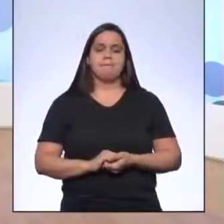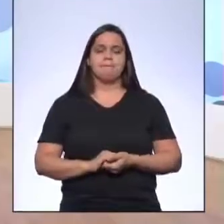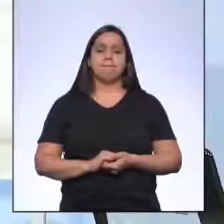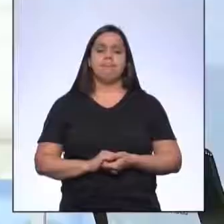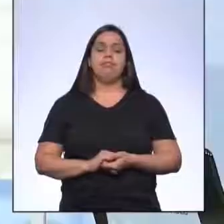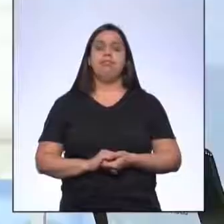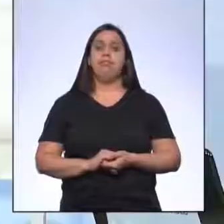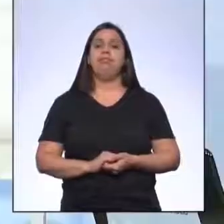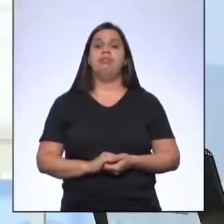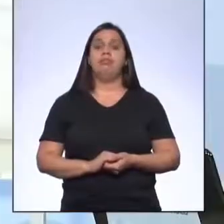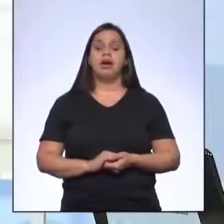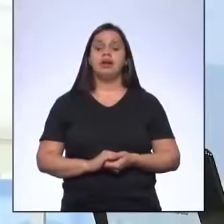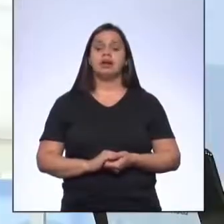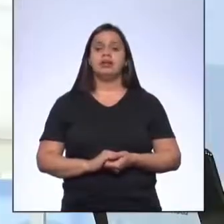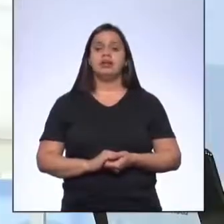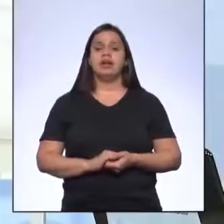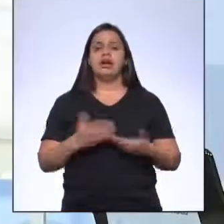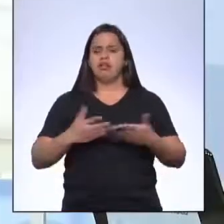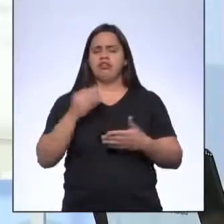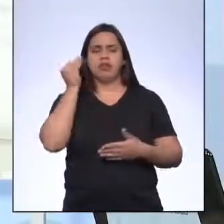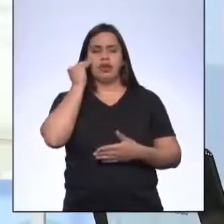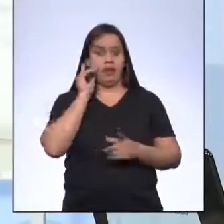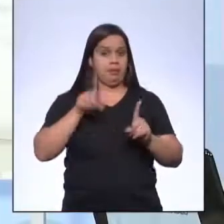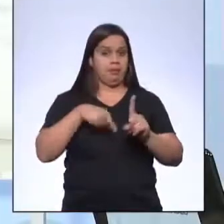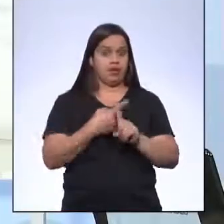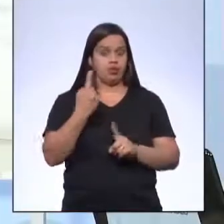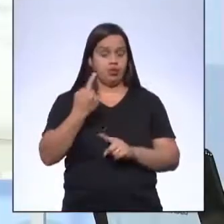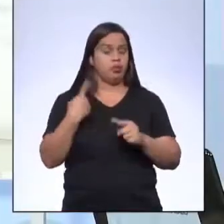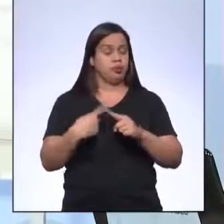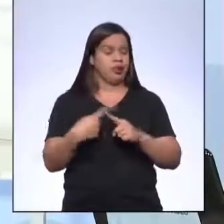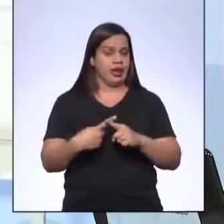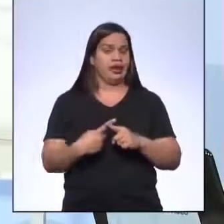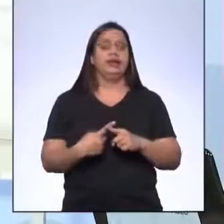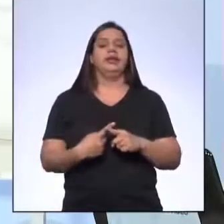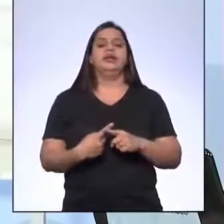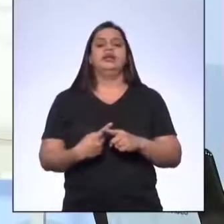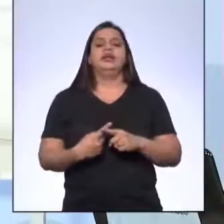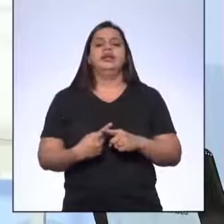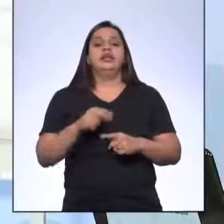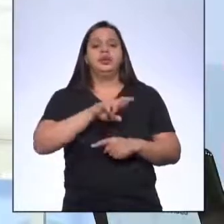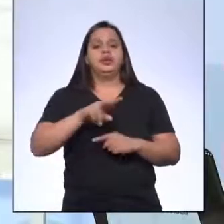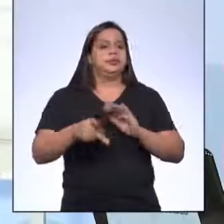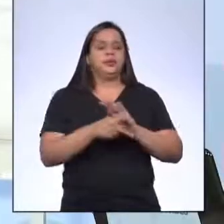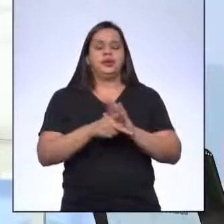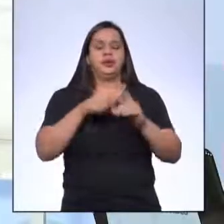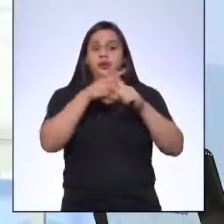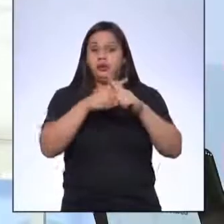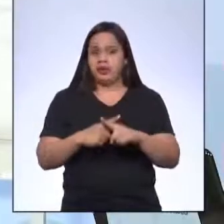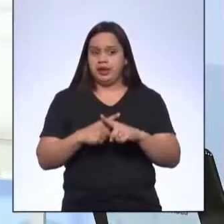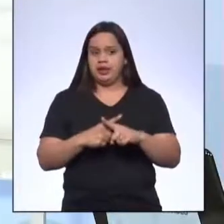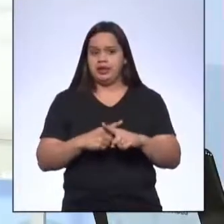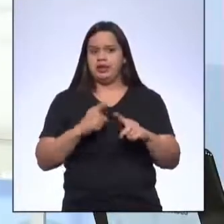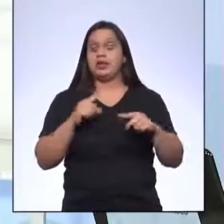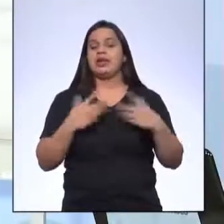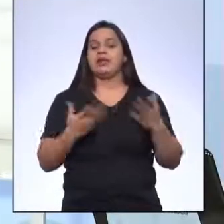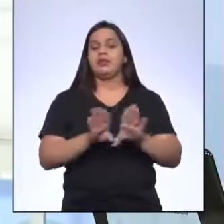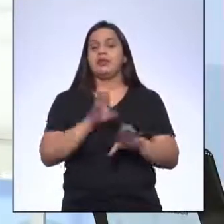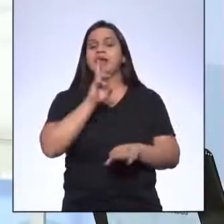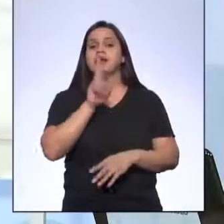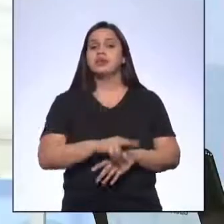aqui esse um ele é interessante porque ele não vai cair na ideia da multiplicação e responde àquela pergunta sobre passar pelo